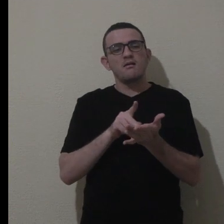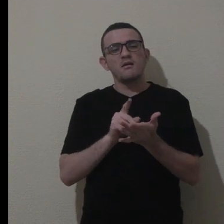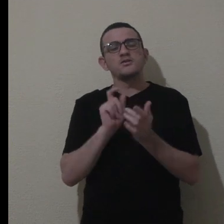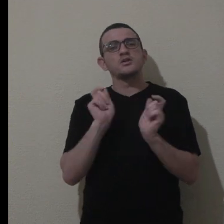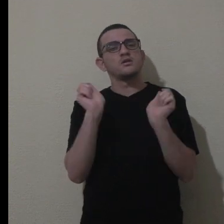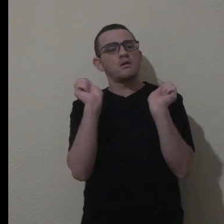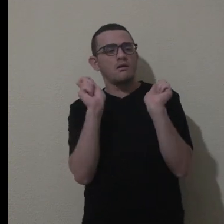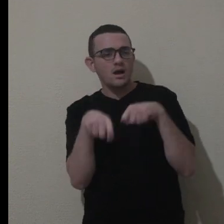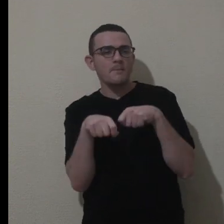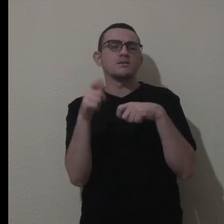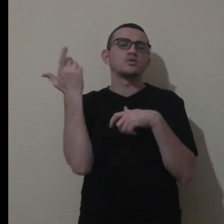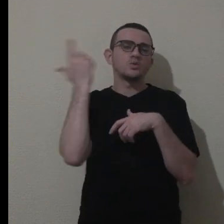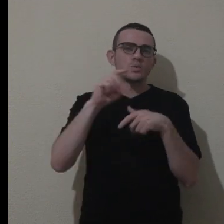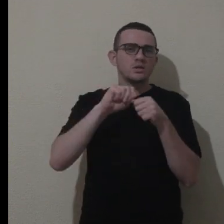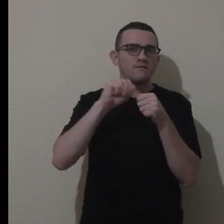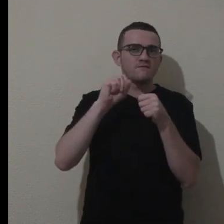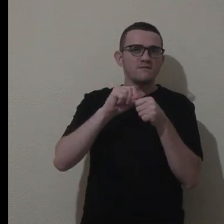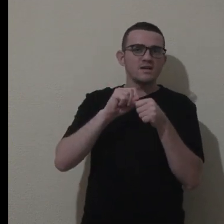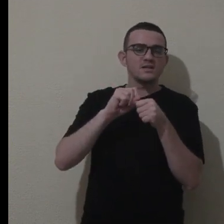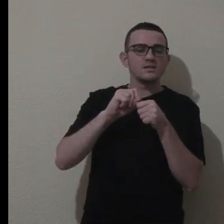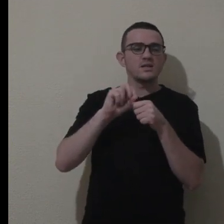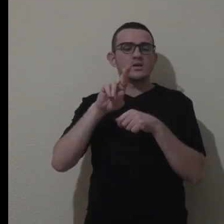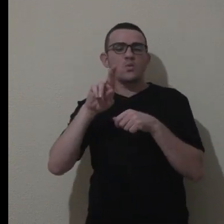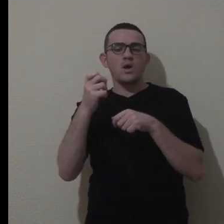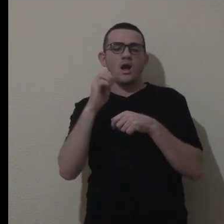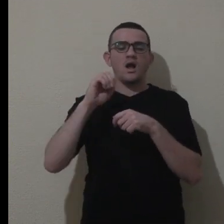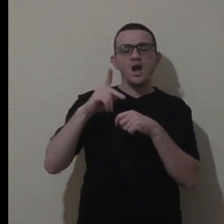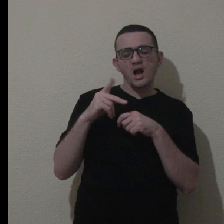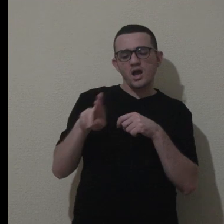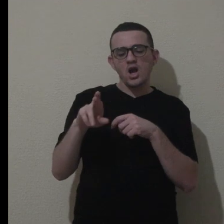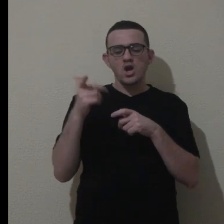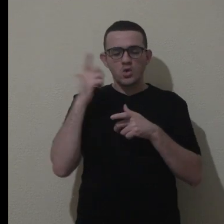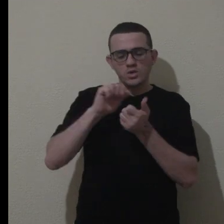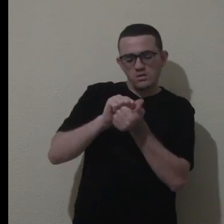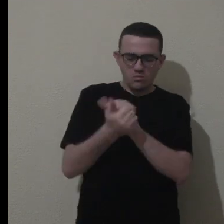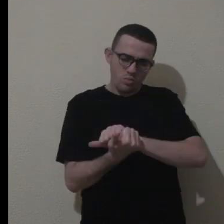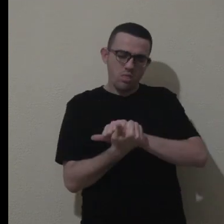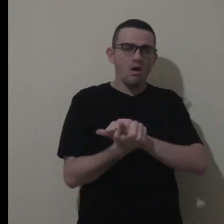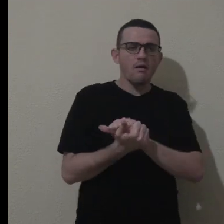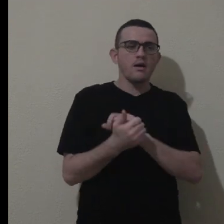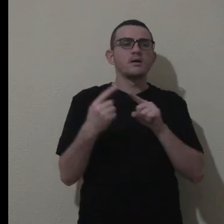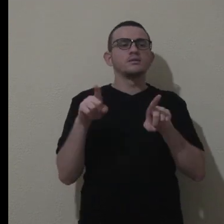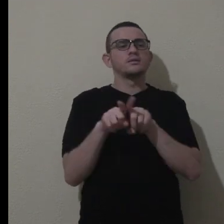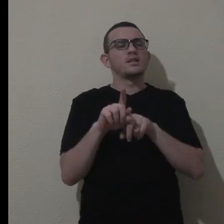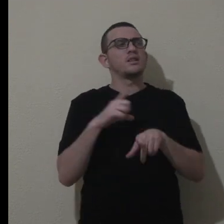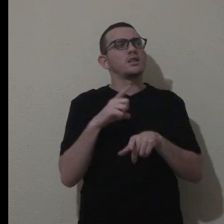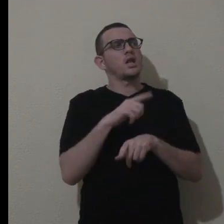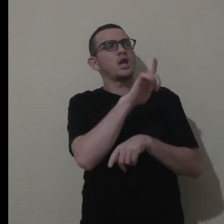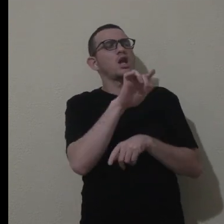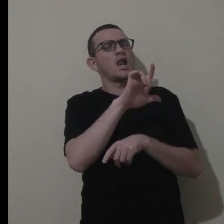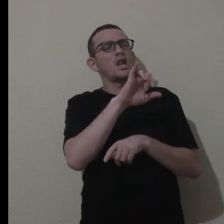né, a possibilidade de a gente estar hackeando o cérebro e modulando. Né? Tem um estudo da Lília e de